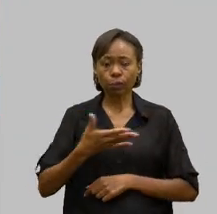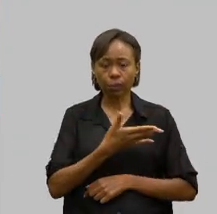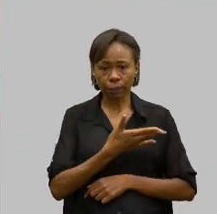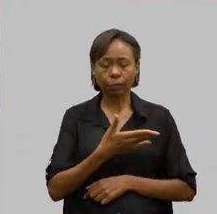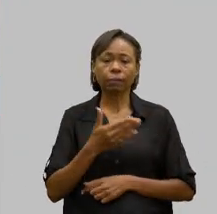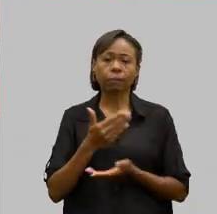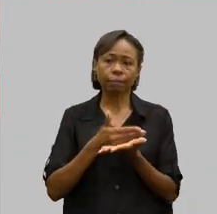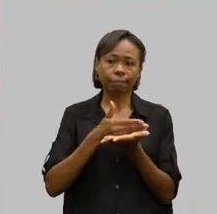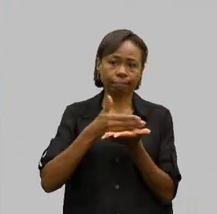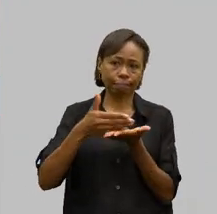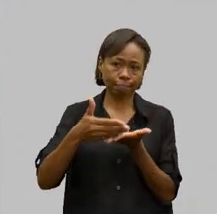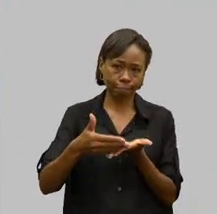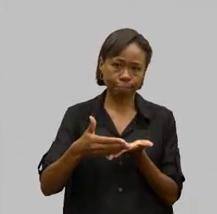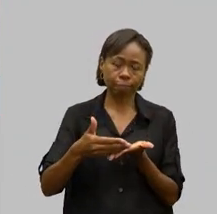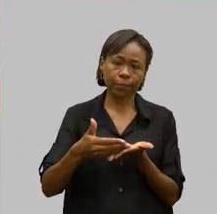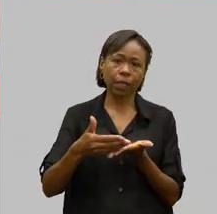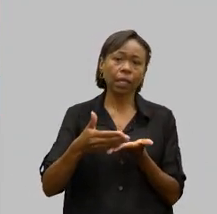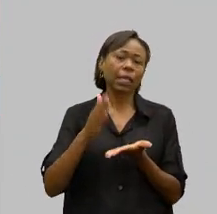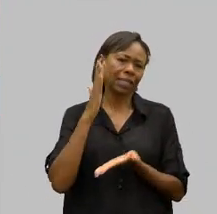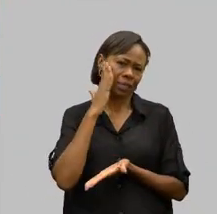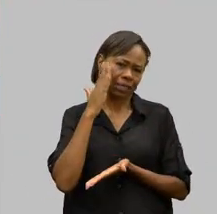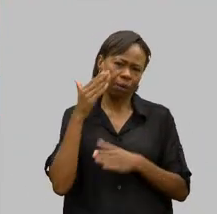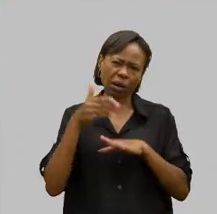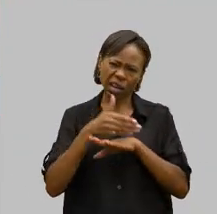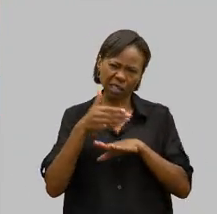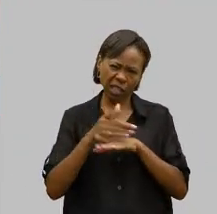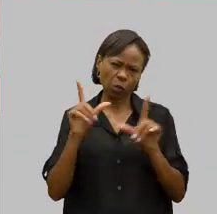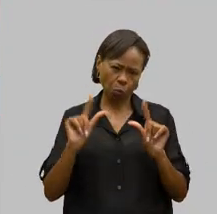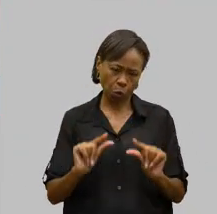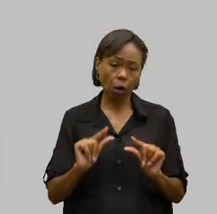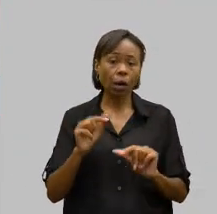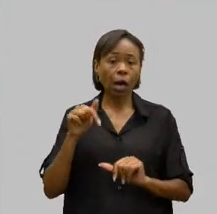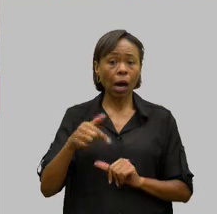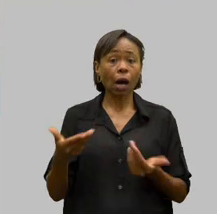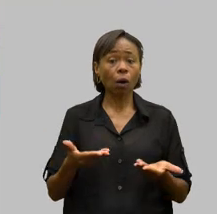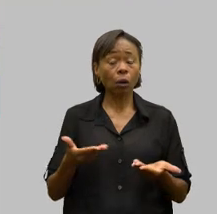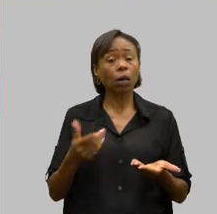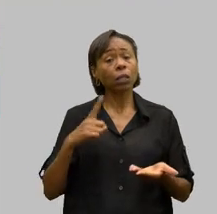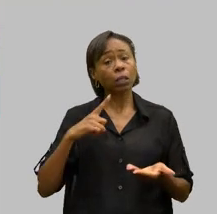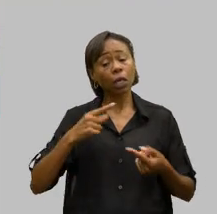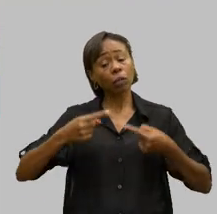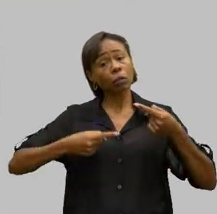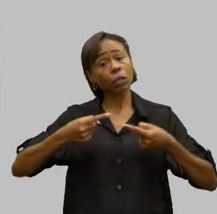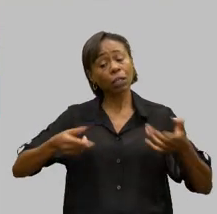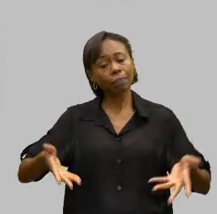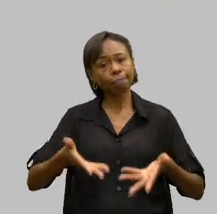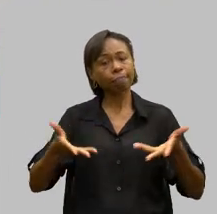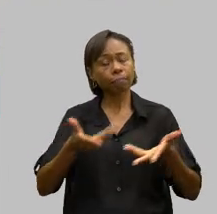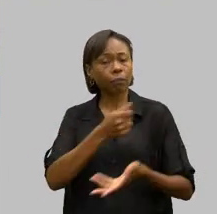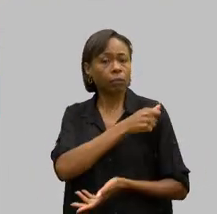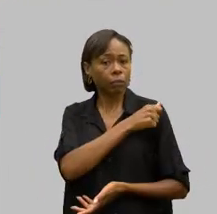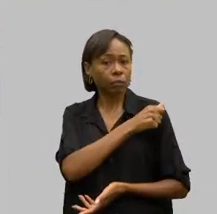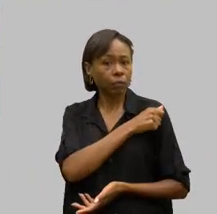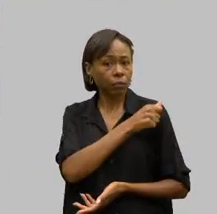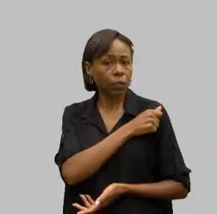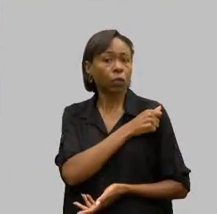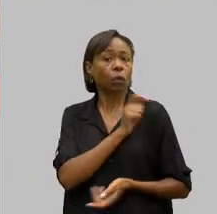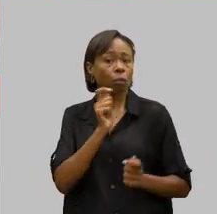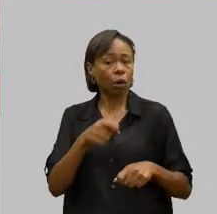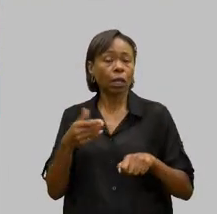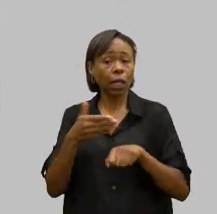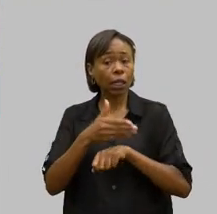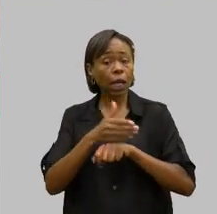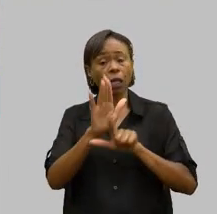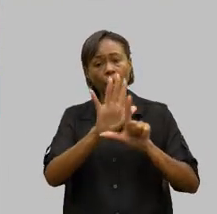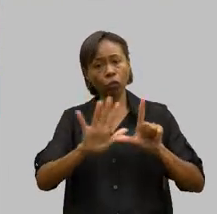inicia, a gente sabe que o acesso é menor, agora nós estamos com a política de incentivo dos nossos estudantes a acessarem a plataforma